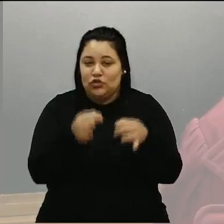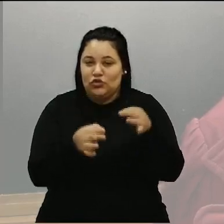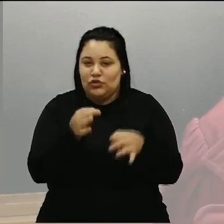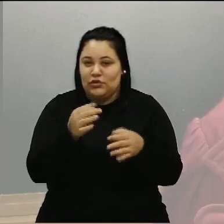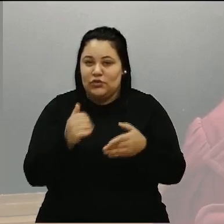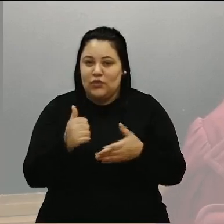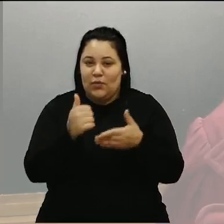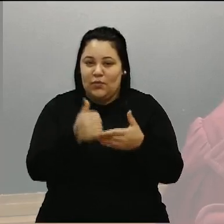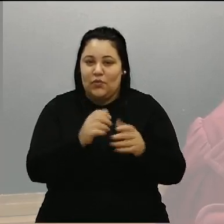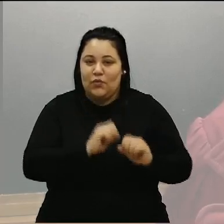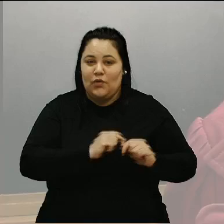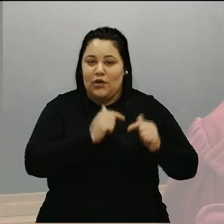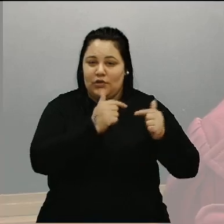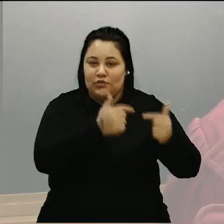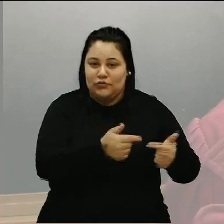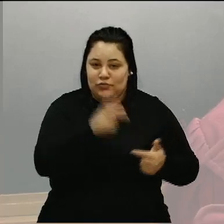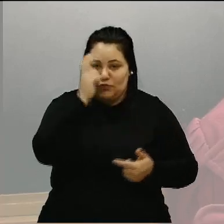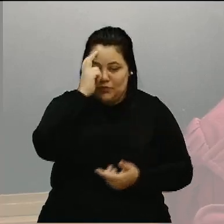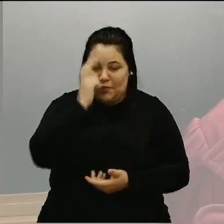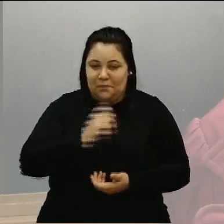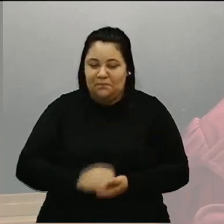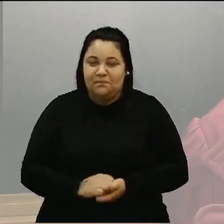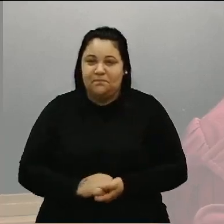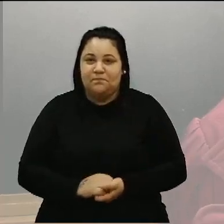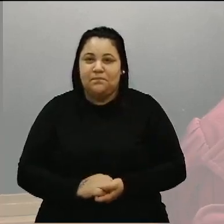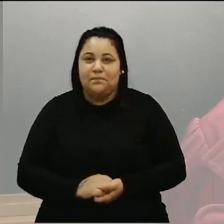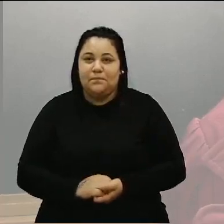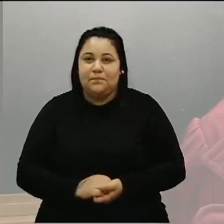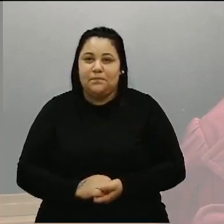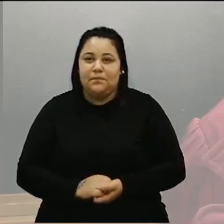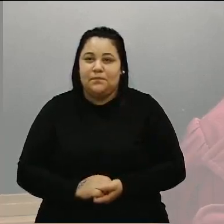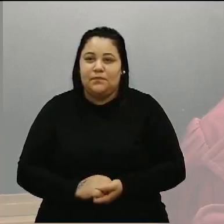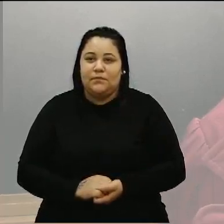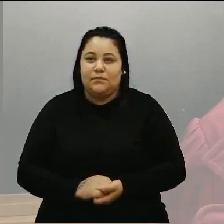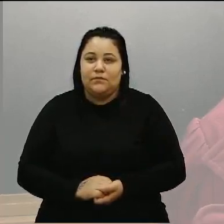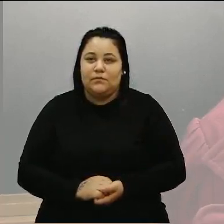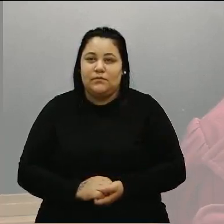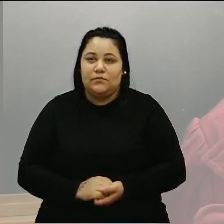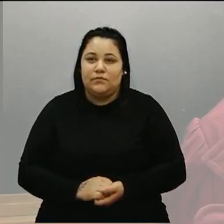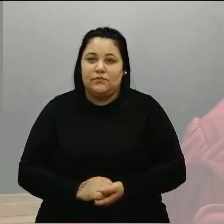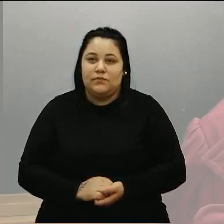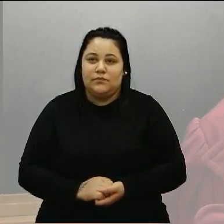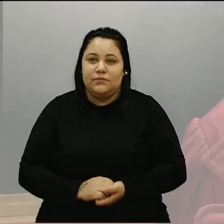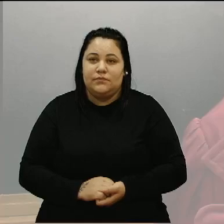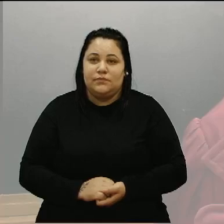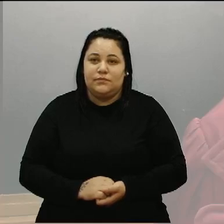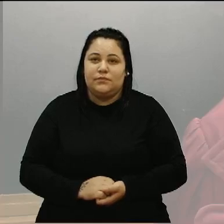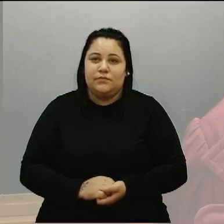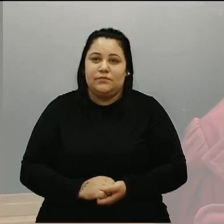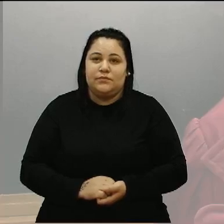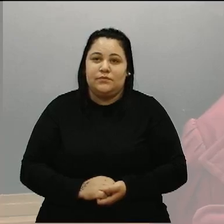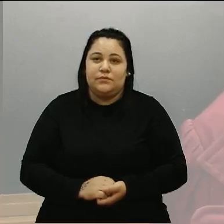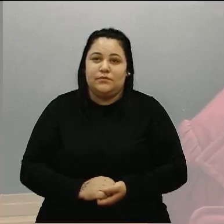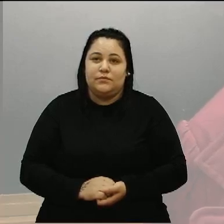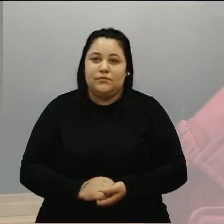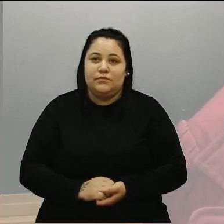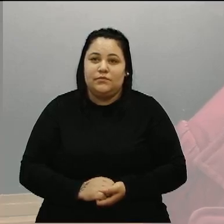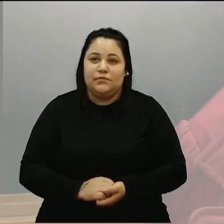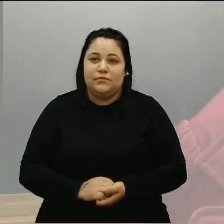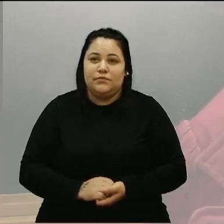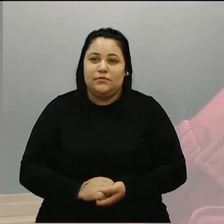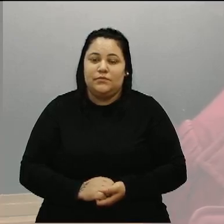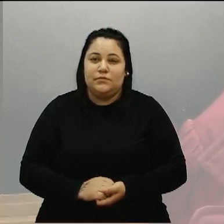às iniciativas culturais. Outro